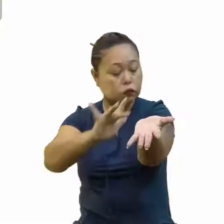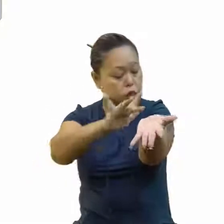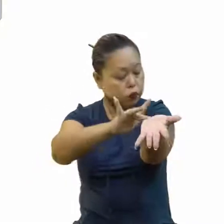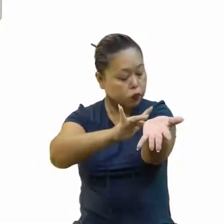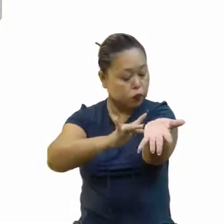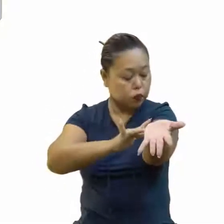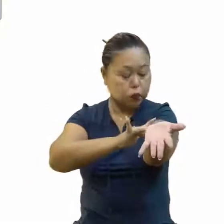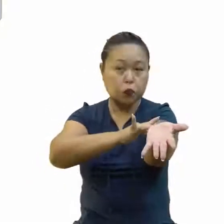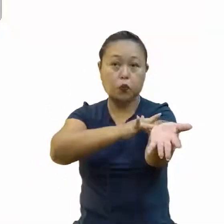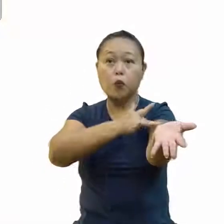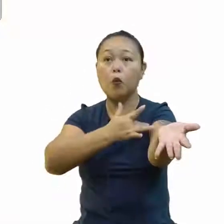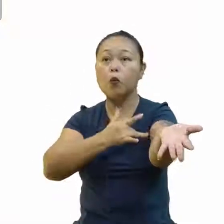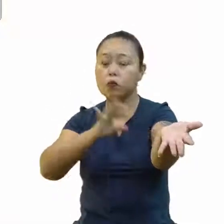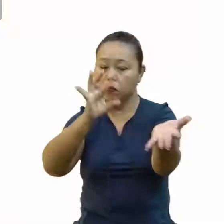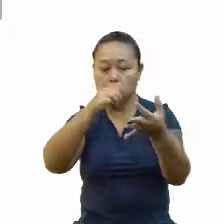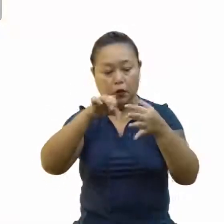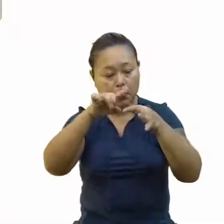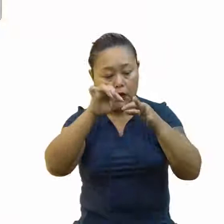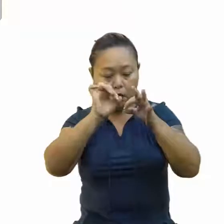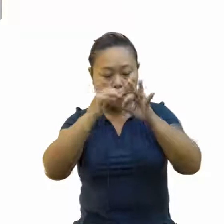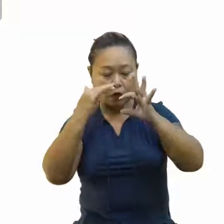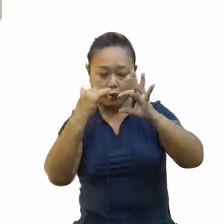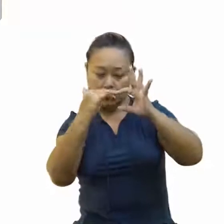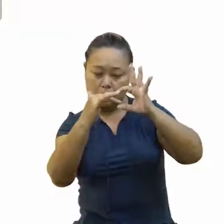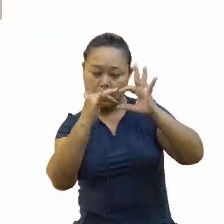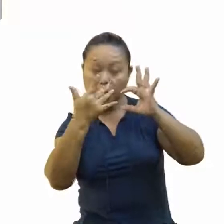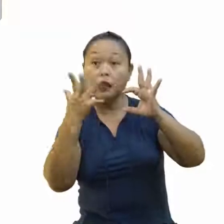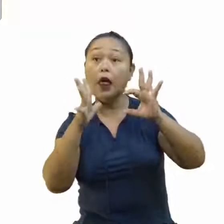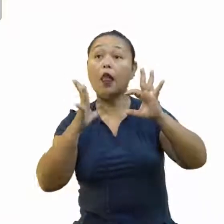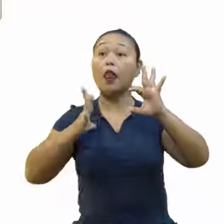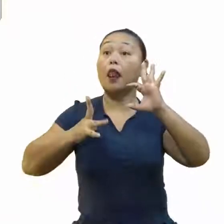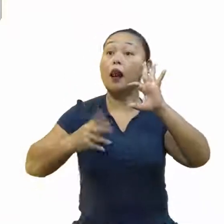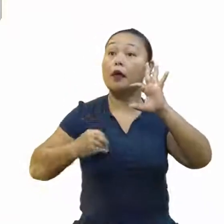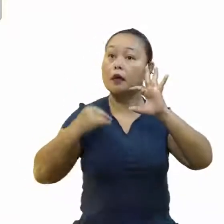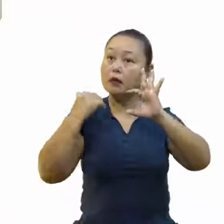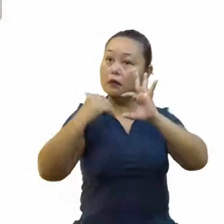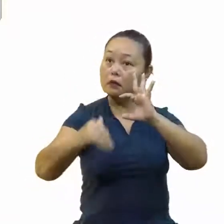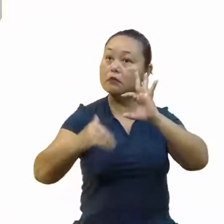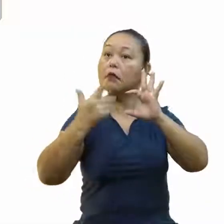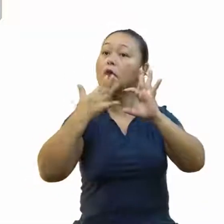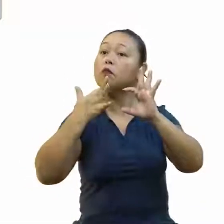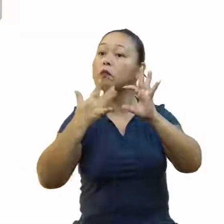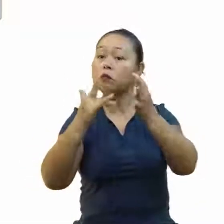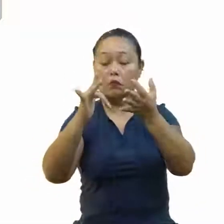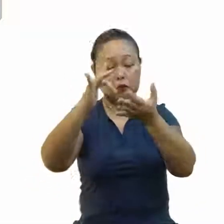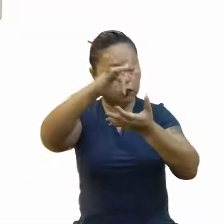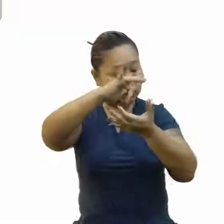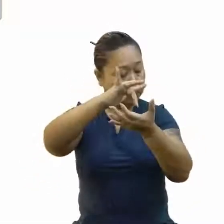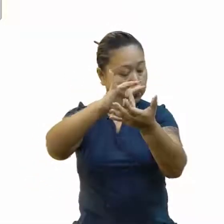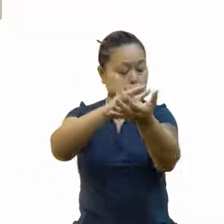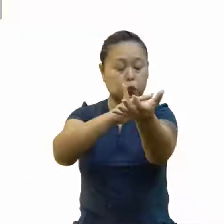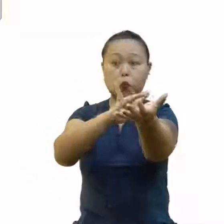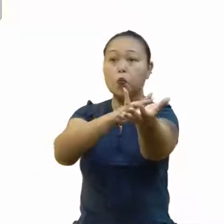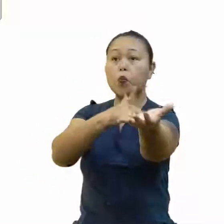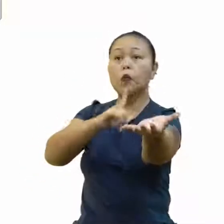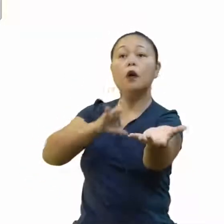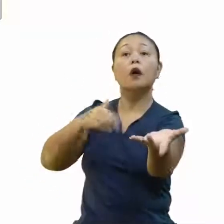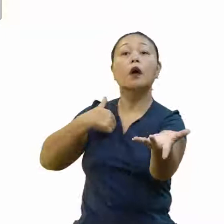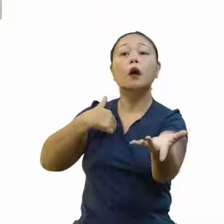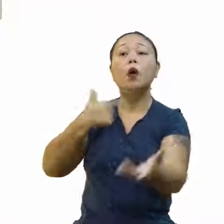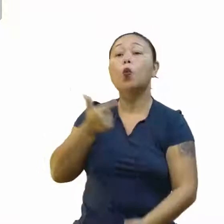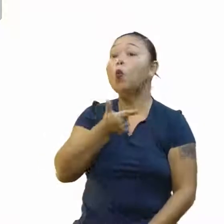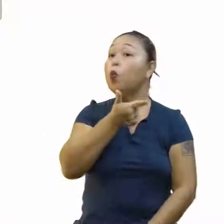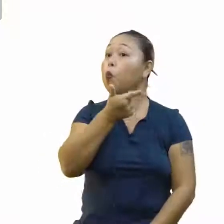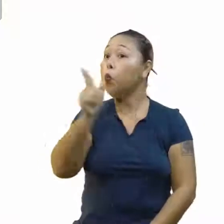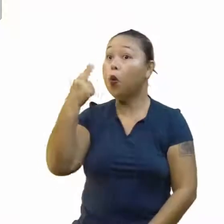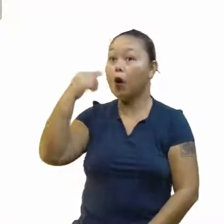um calibre normal, tá bem ali limpa, né? Então consegue passar o fluxo sanguíneo normalmente. E aqui eu tenho um caso